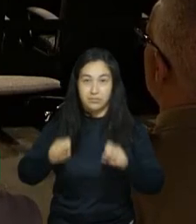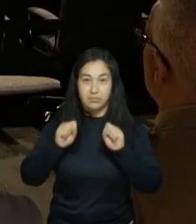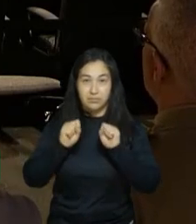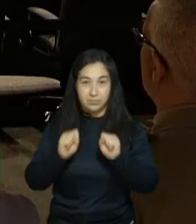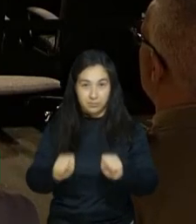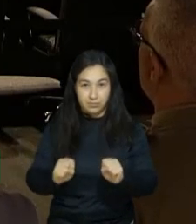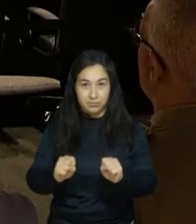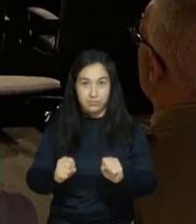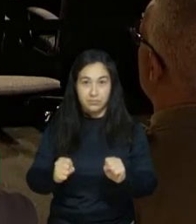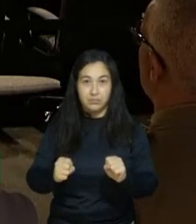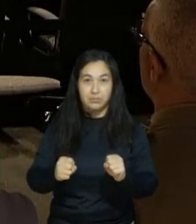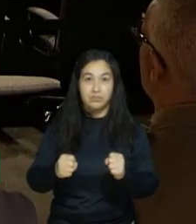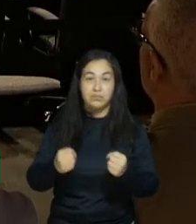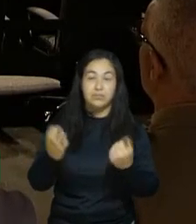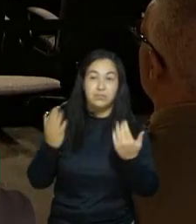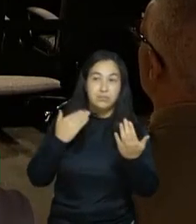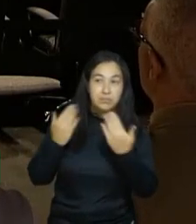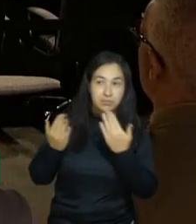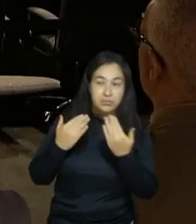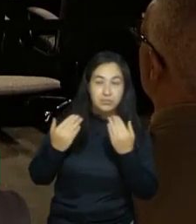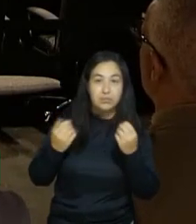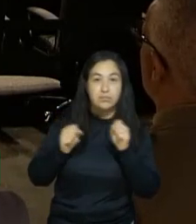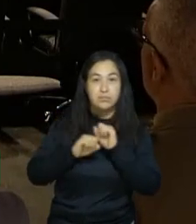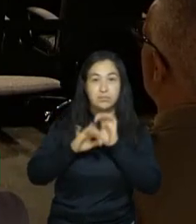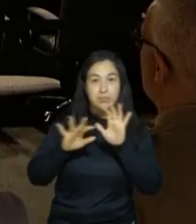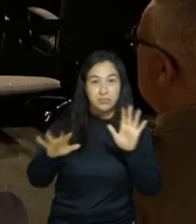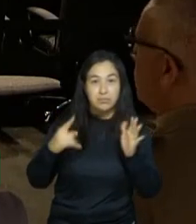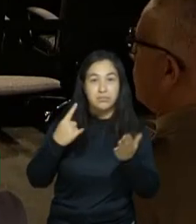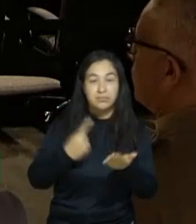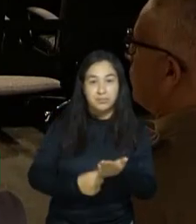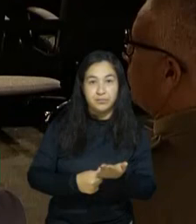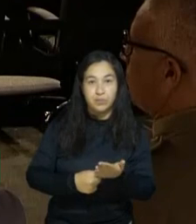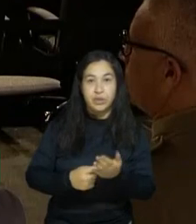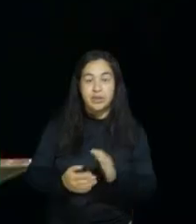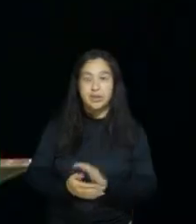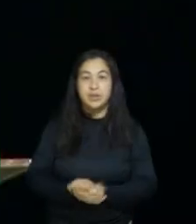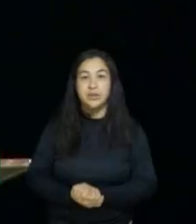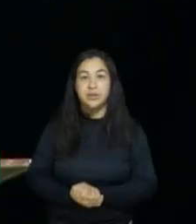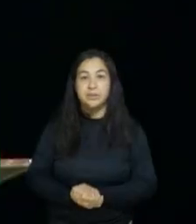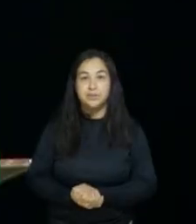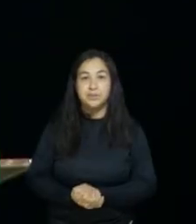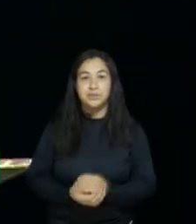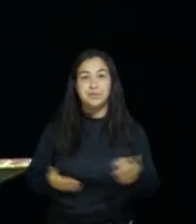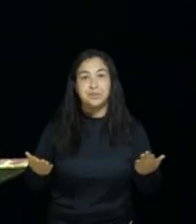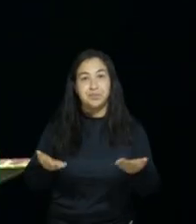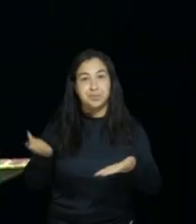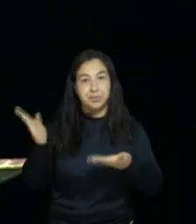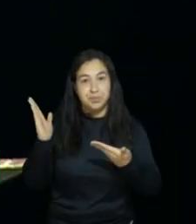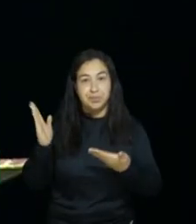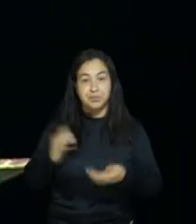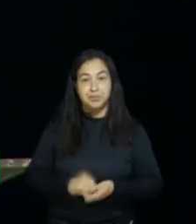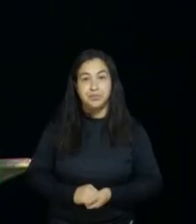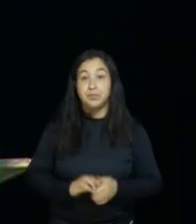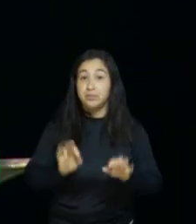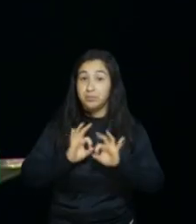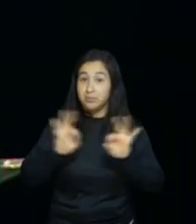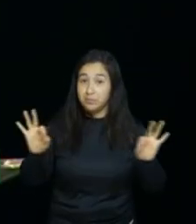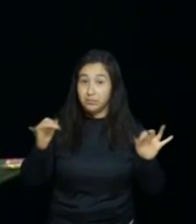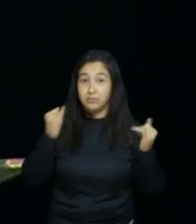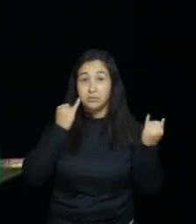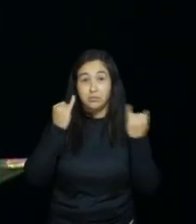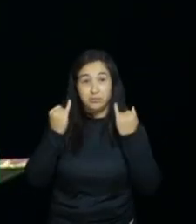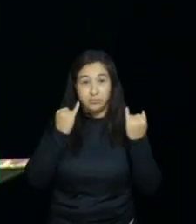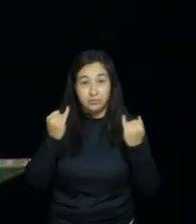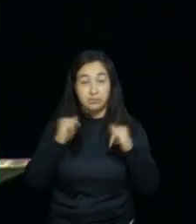possam encontrar um bom entendimento. Pelo tempo de até 10 minutos, com a palavra o deputado Sorato. Ótima notícia, né, presidente?